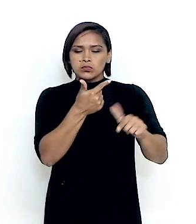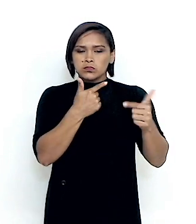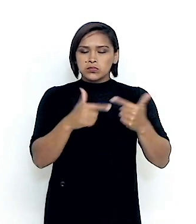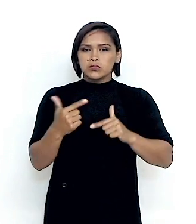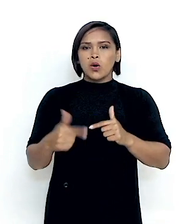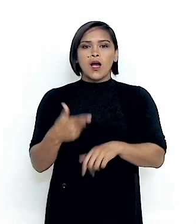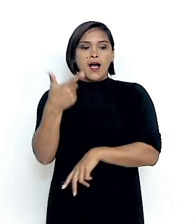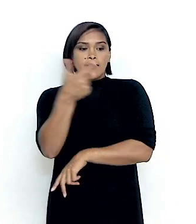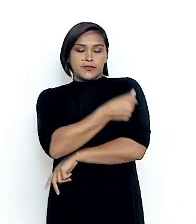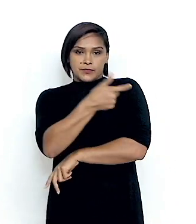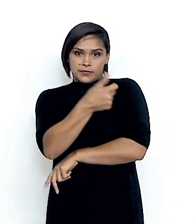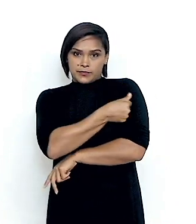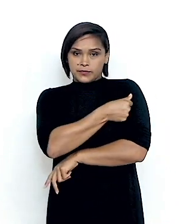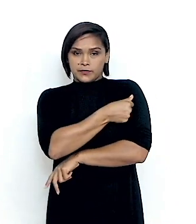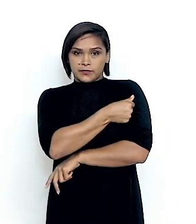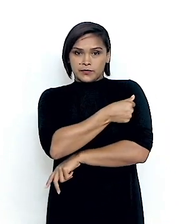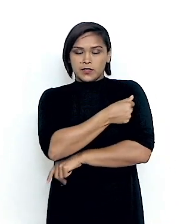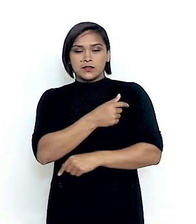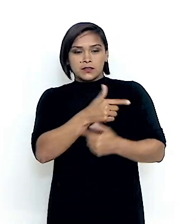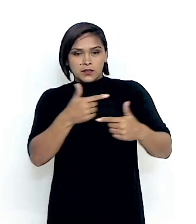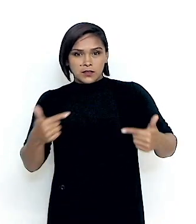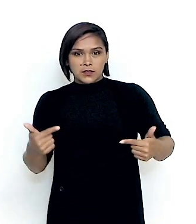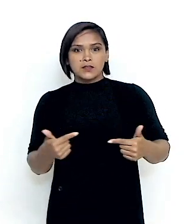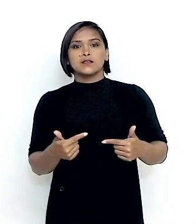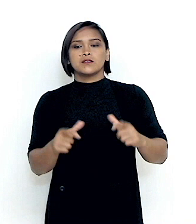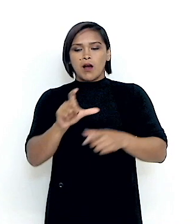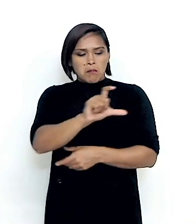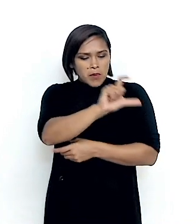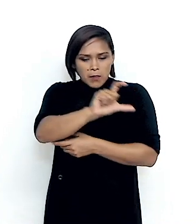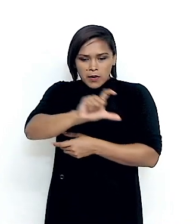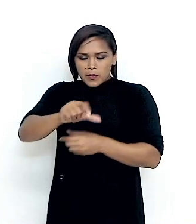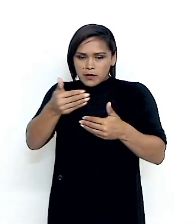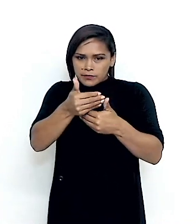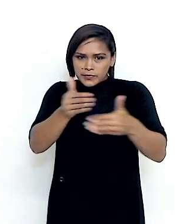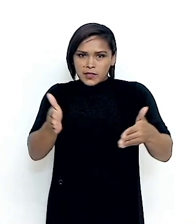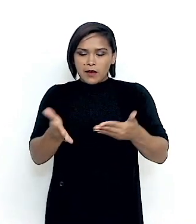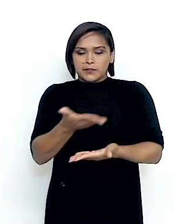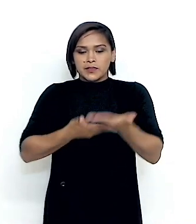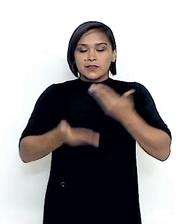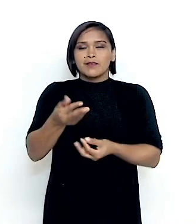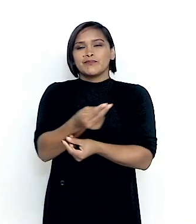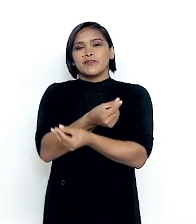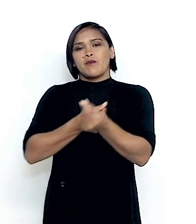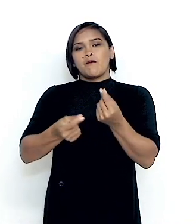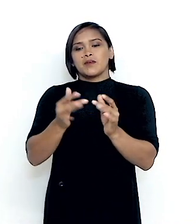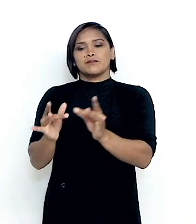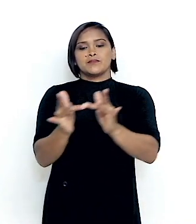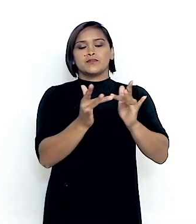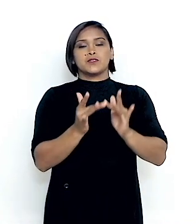As vacinas, elas são grandes avenidas que se abrem para as relações comerciais